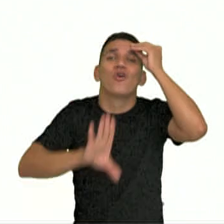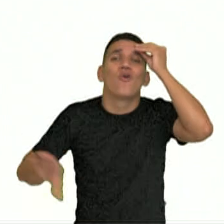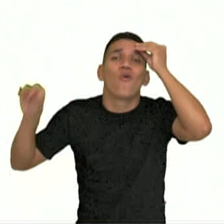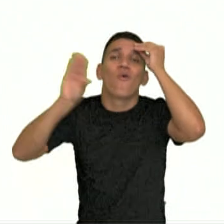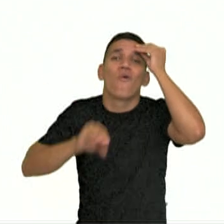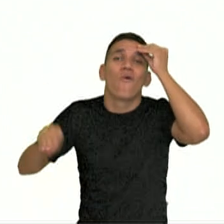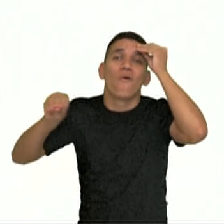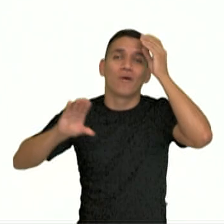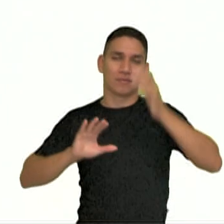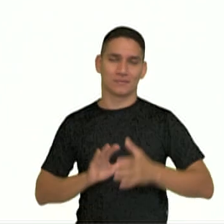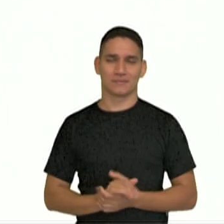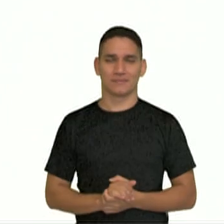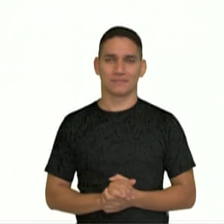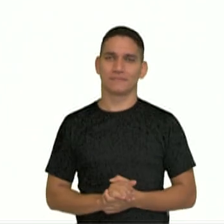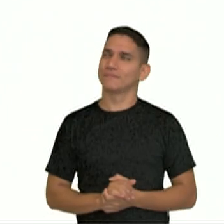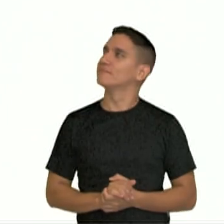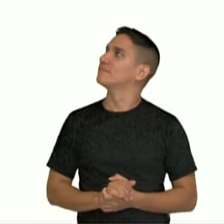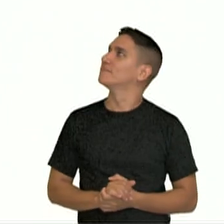ok?